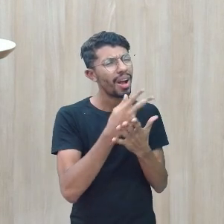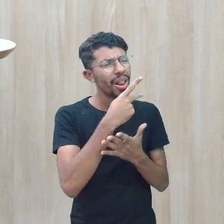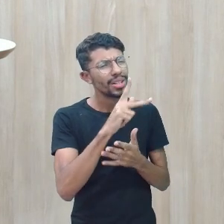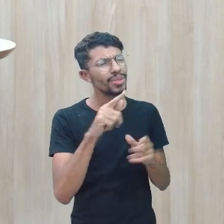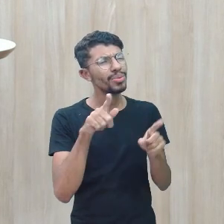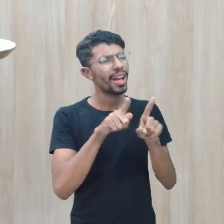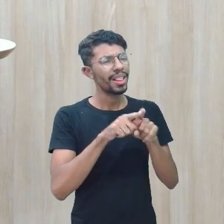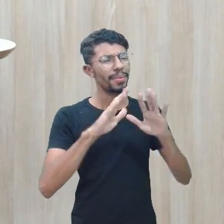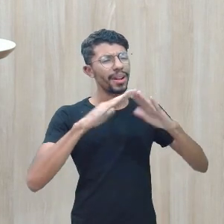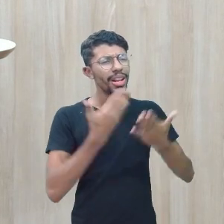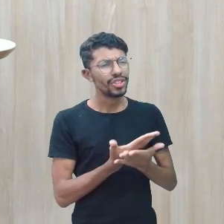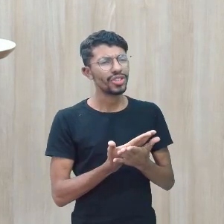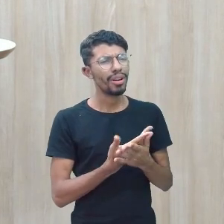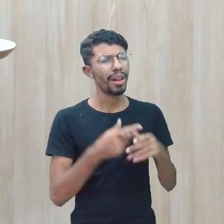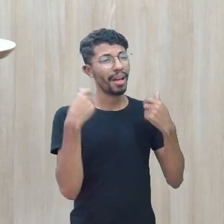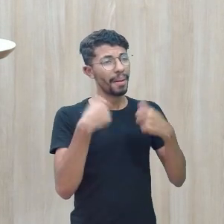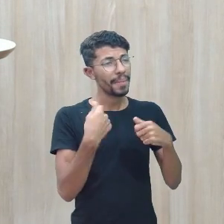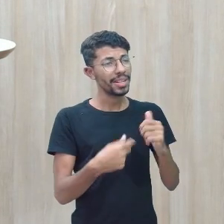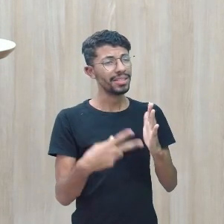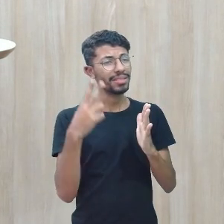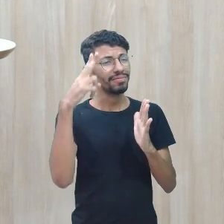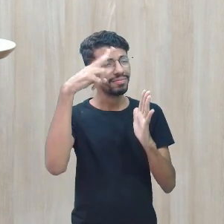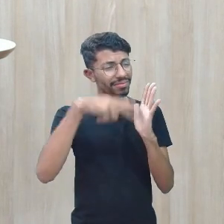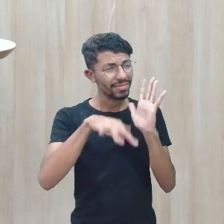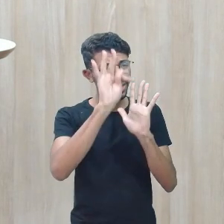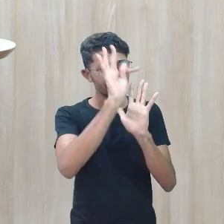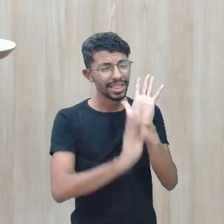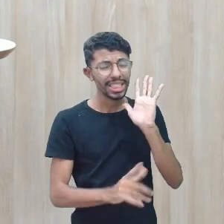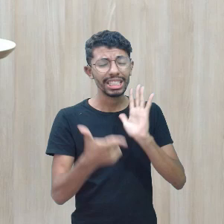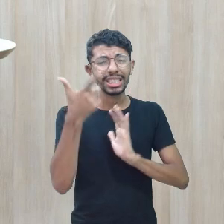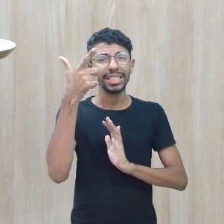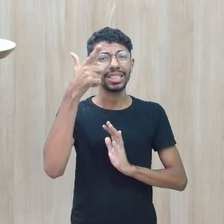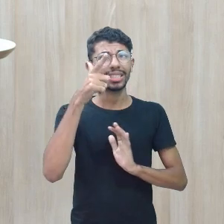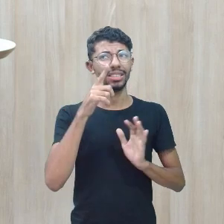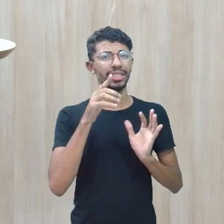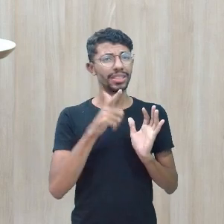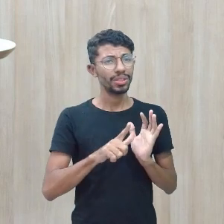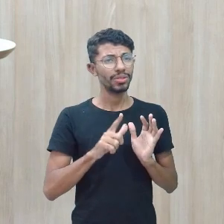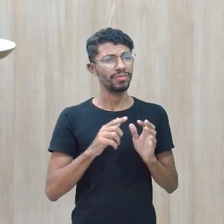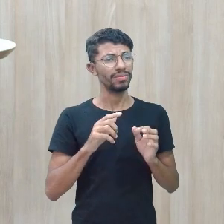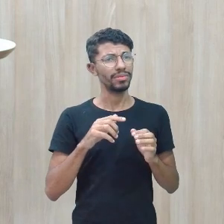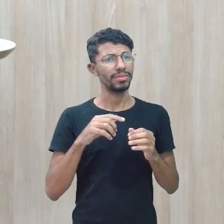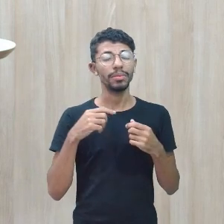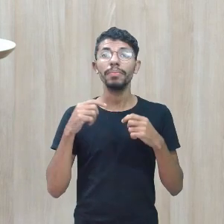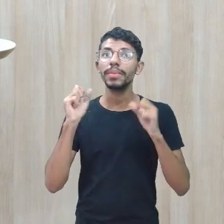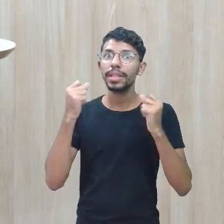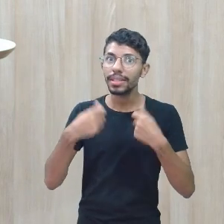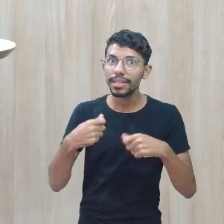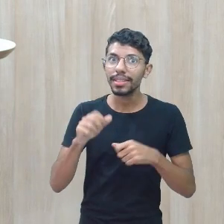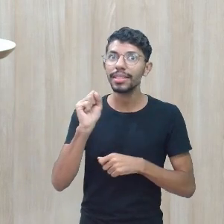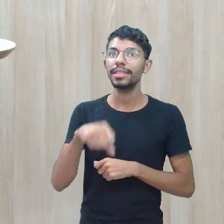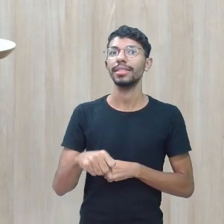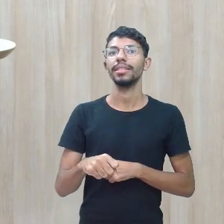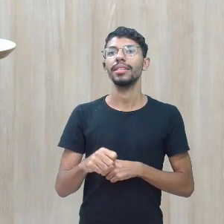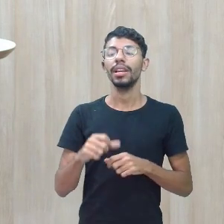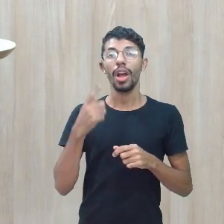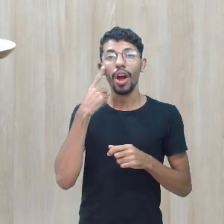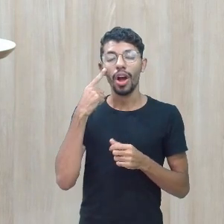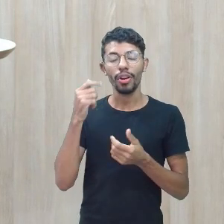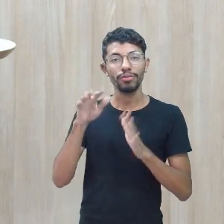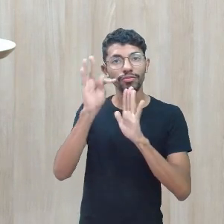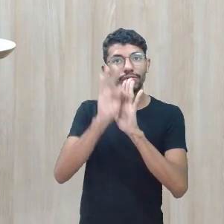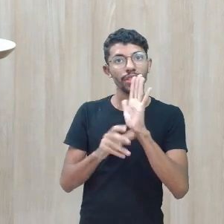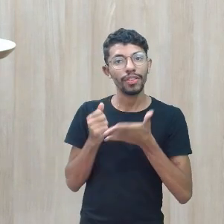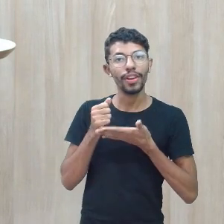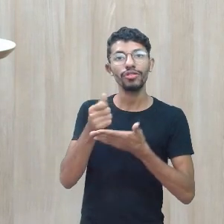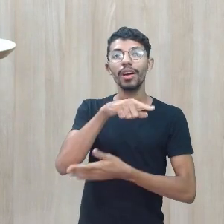na escola. Será que eu tenho que ler esse texto? Esse texto didático da trilha? Tem sim, pessoal. Esse texto ele vai ajudar a